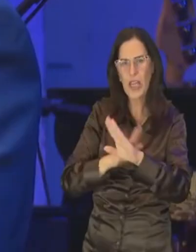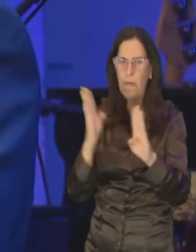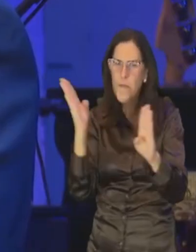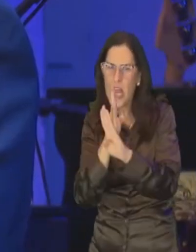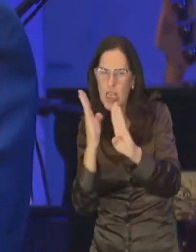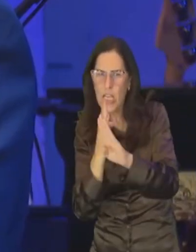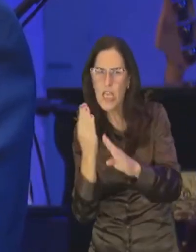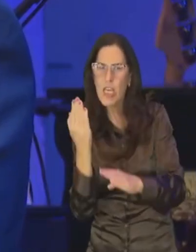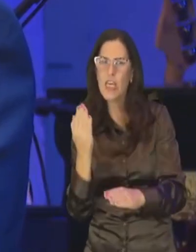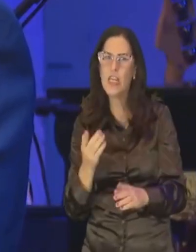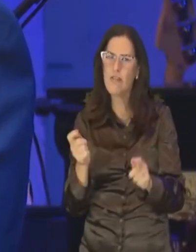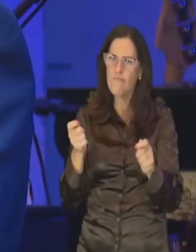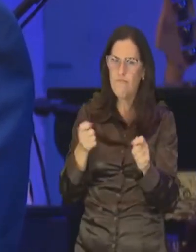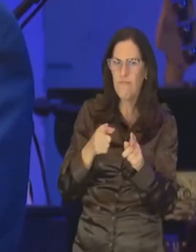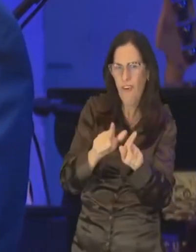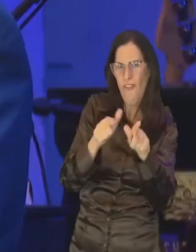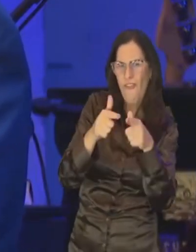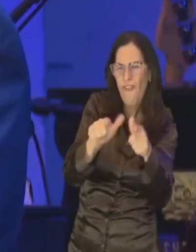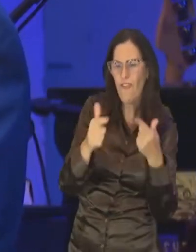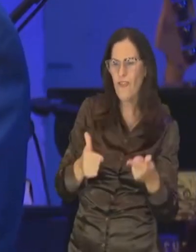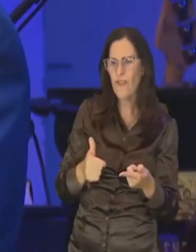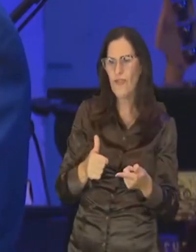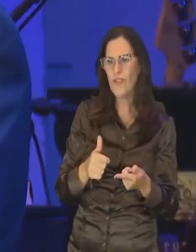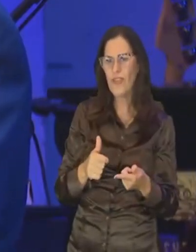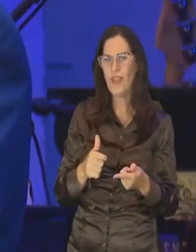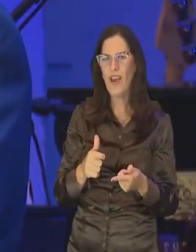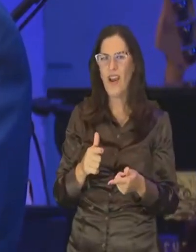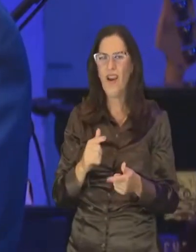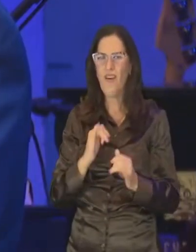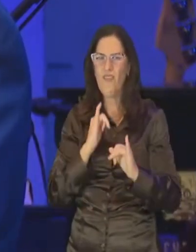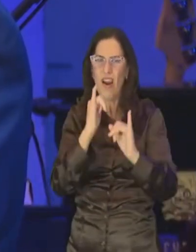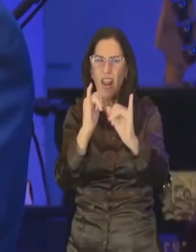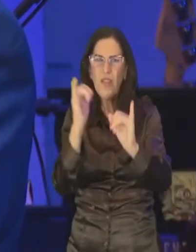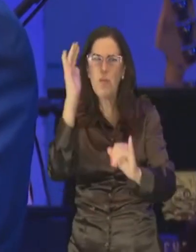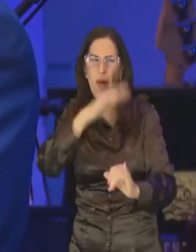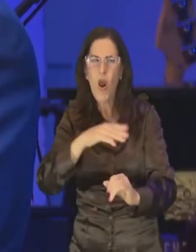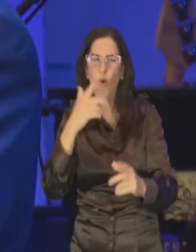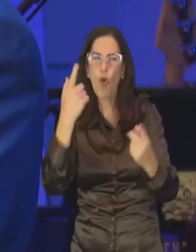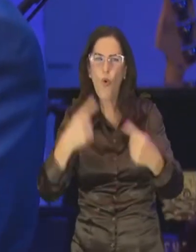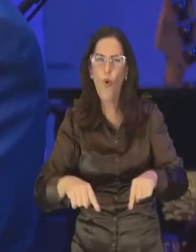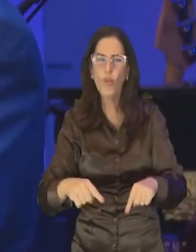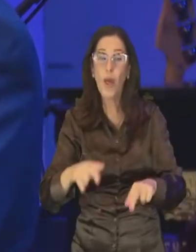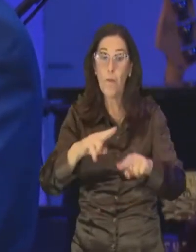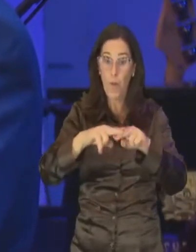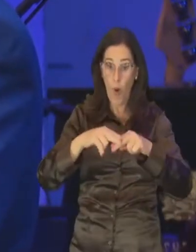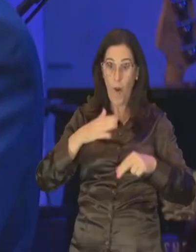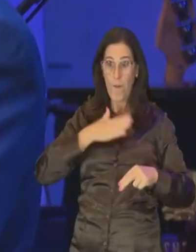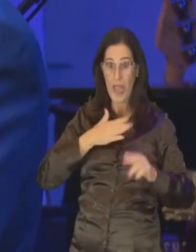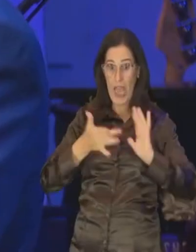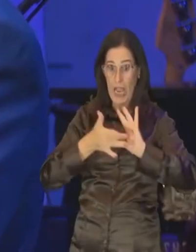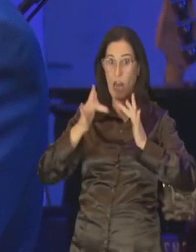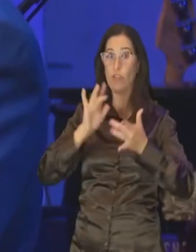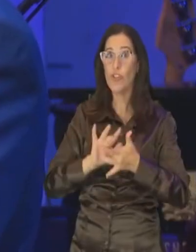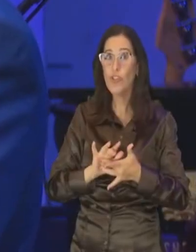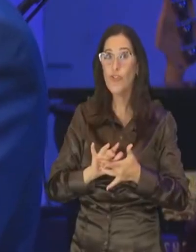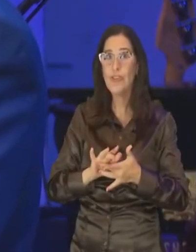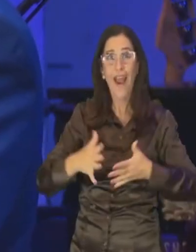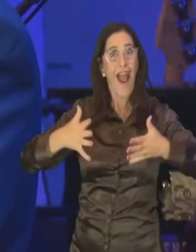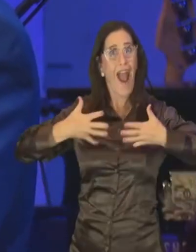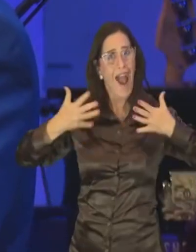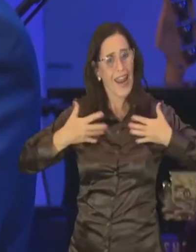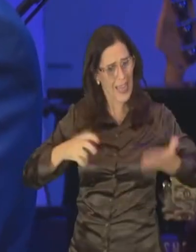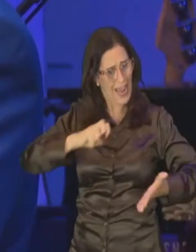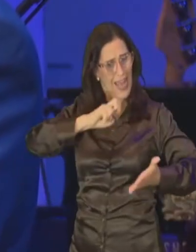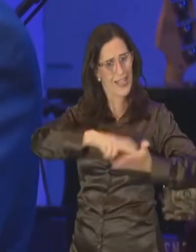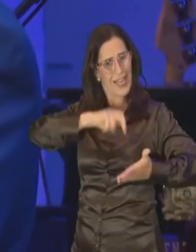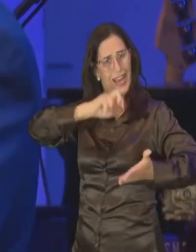perseguirem, dizendo todo o mal contra vós por minha causa, alegrai-vos e exultai,